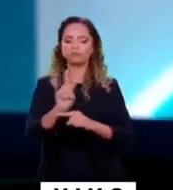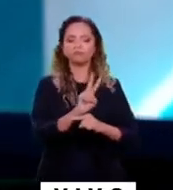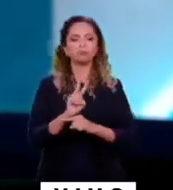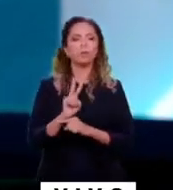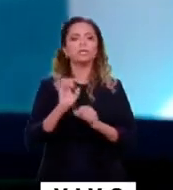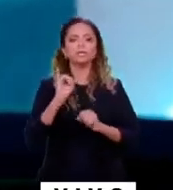do resultado